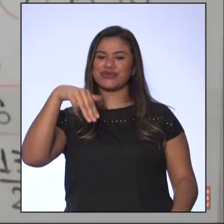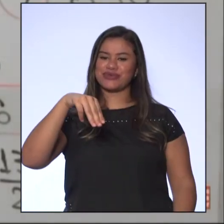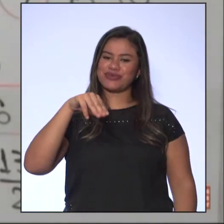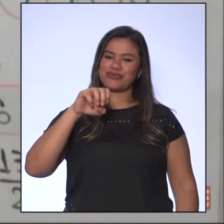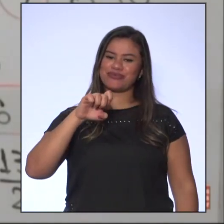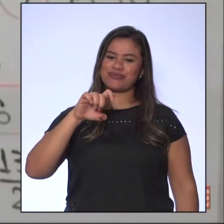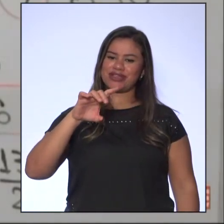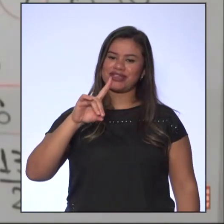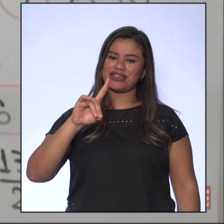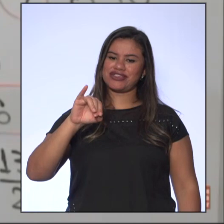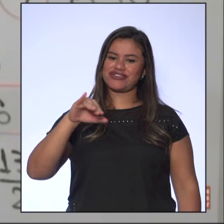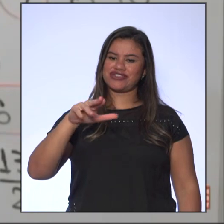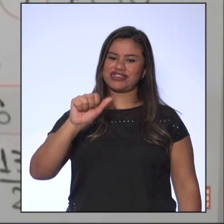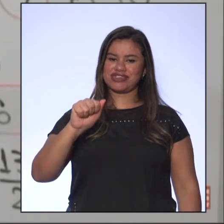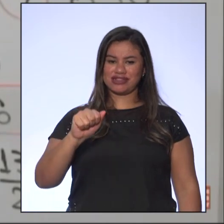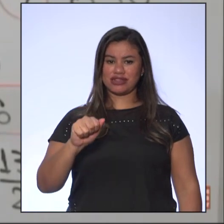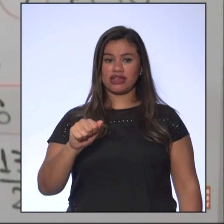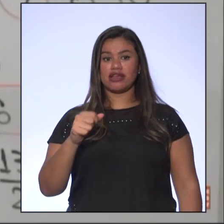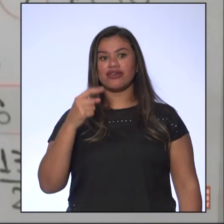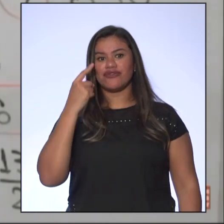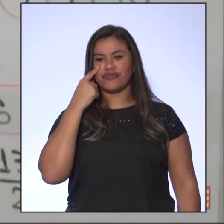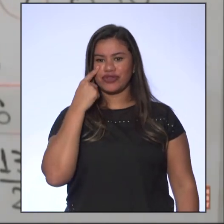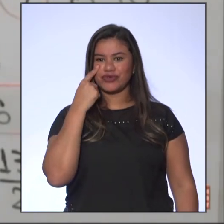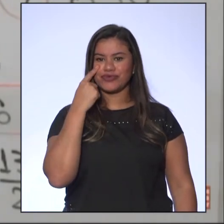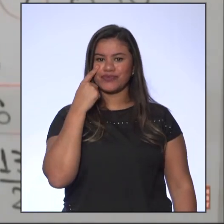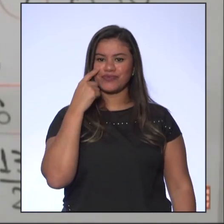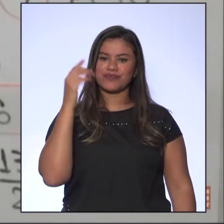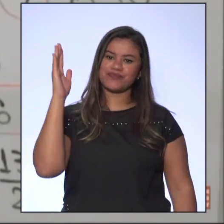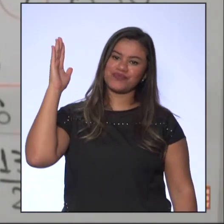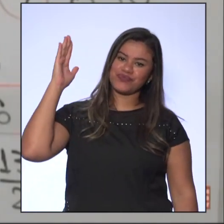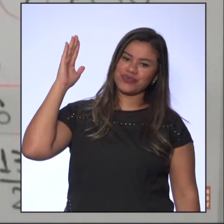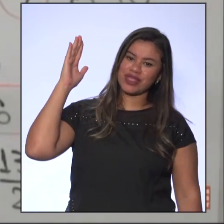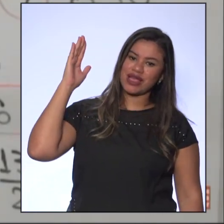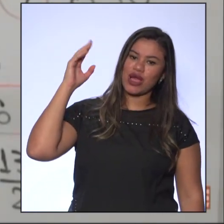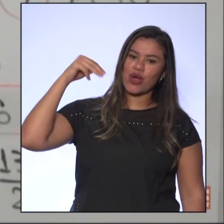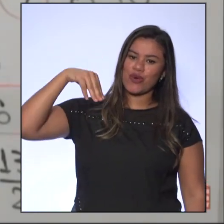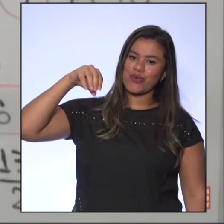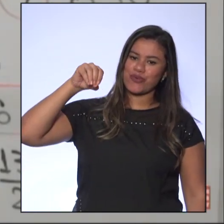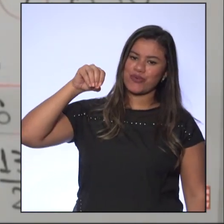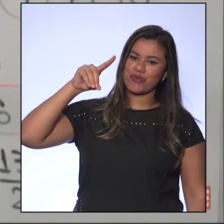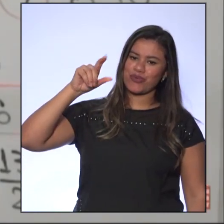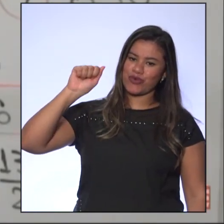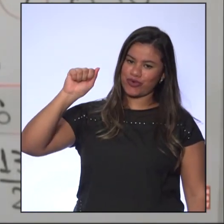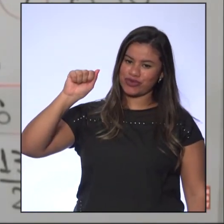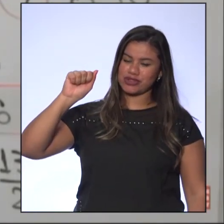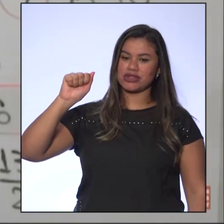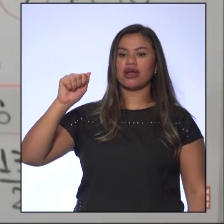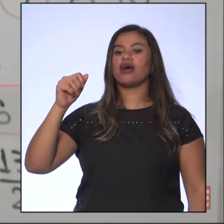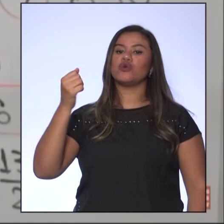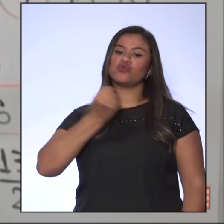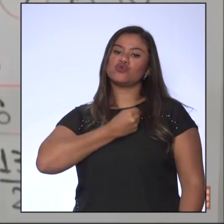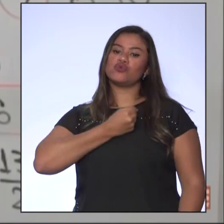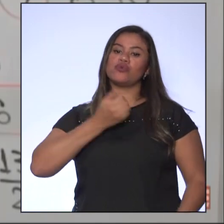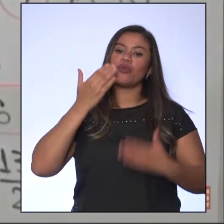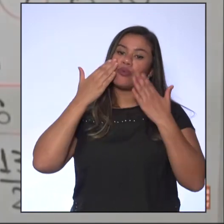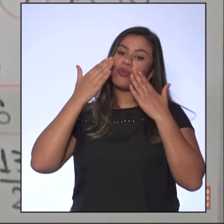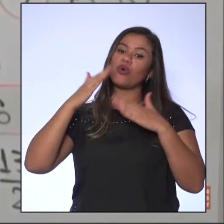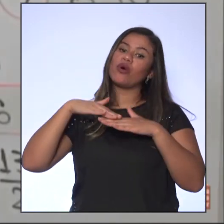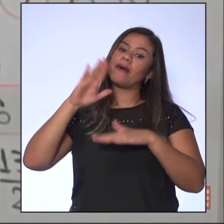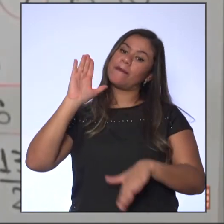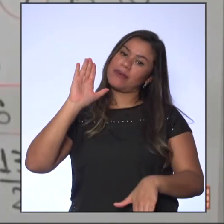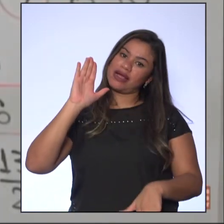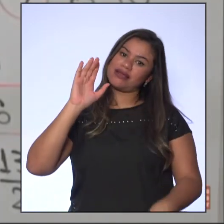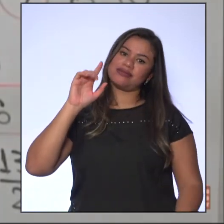contei aqui 2 conceitos importantes. A nossa moda, o elemento que mais aparece, e a nossa